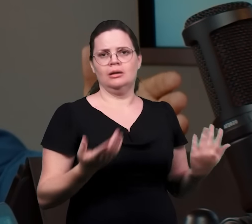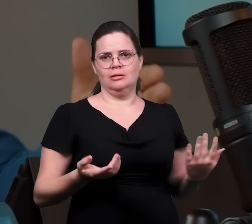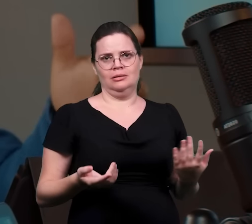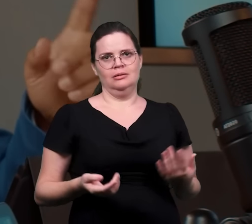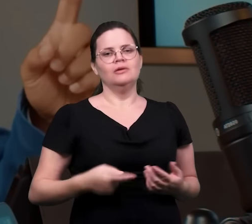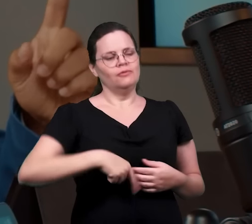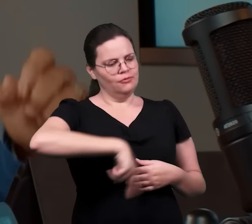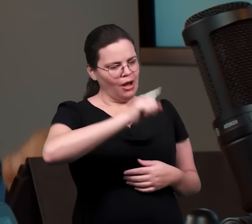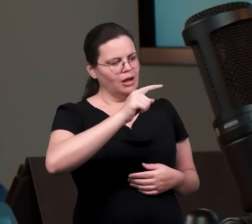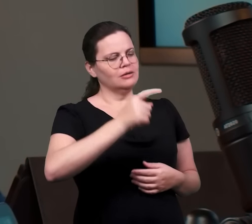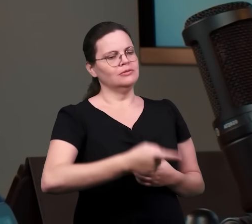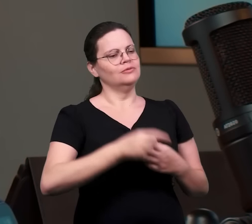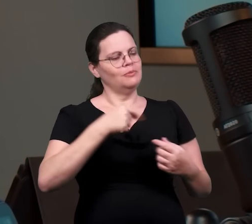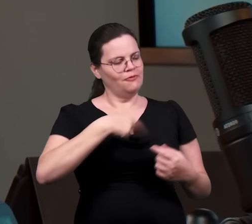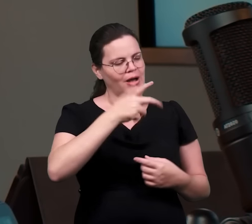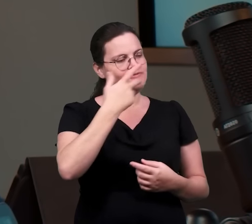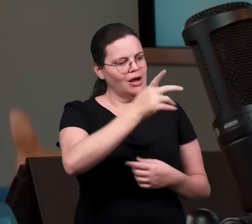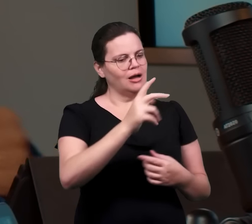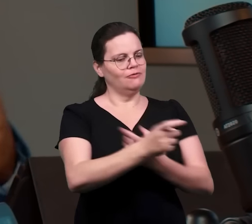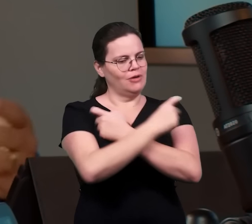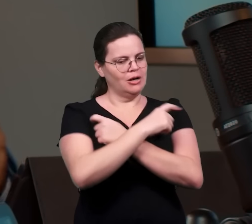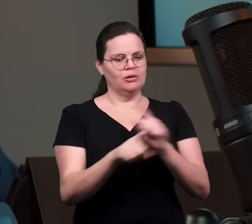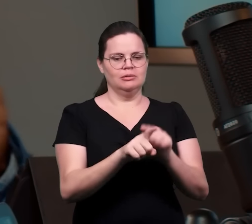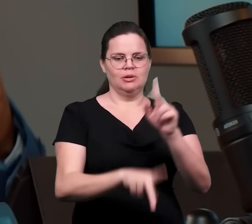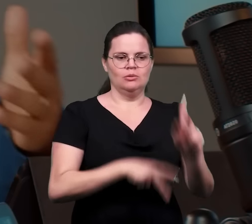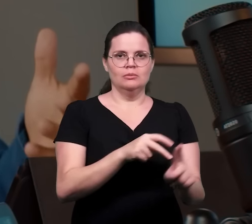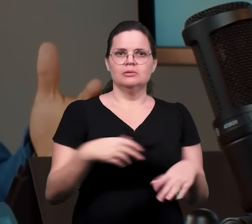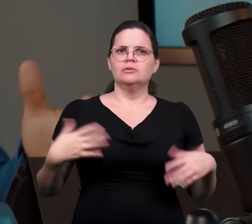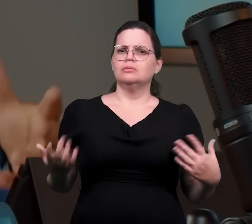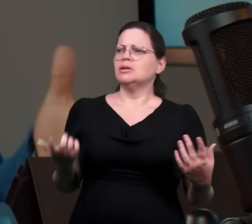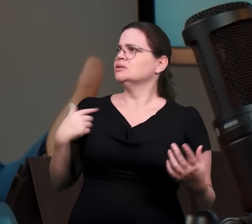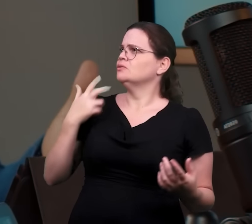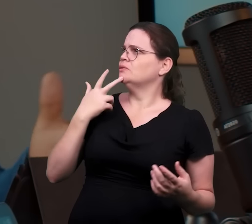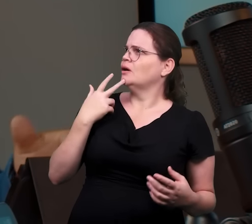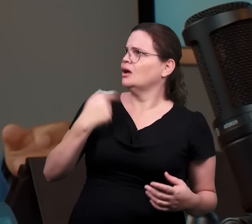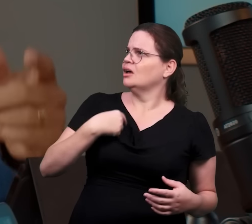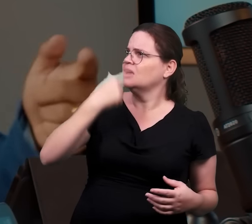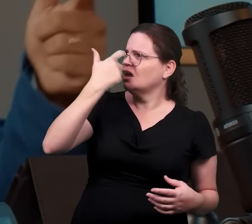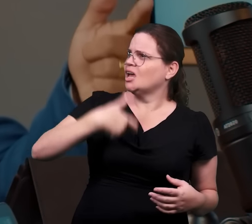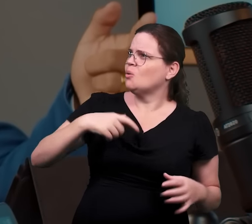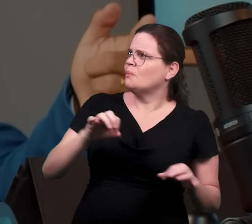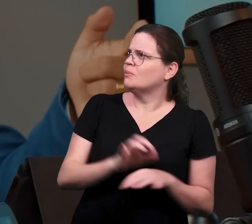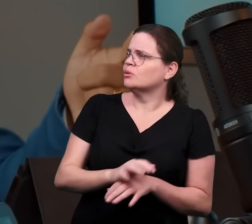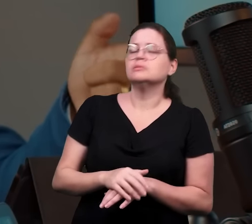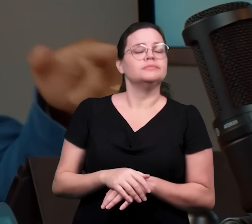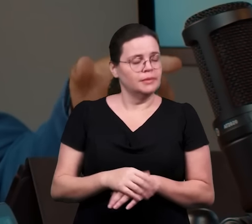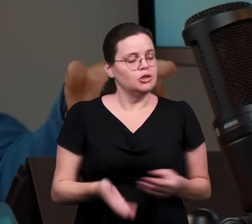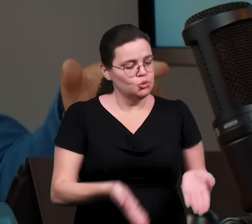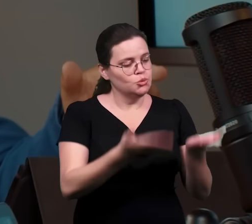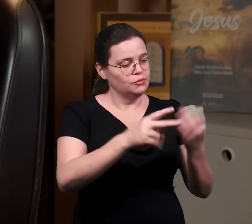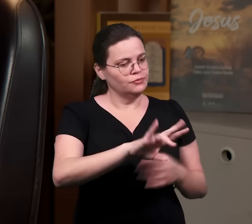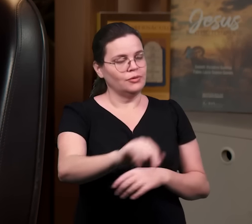Israel e produzir os efeitos. Sabe por quê? Moisés perguntou, mas eu vou dizer eu sou, mas quando ele foi e anunciou,